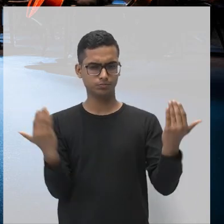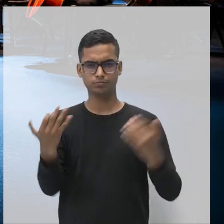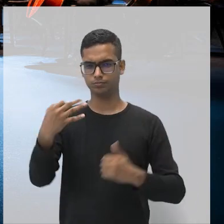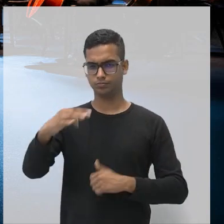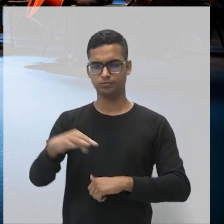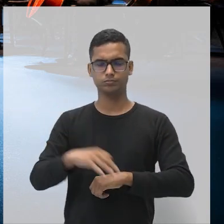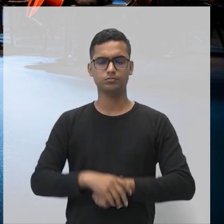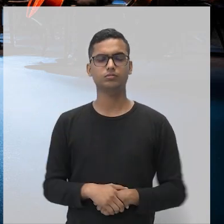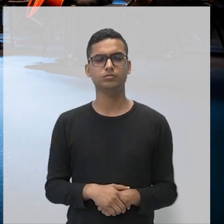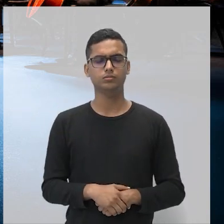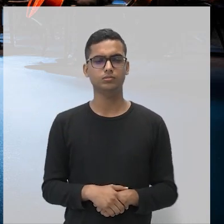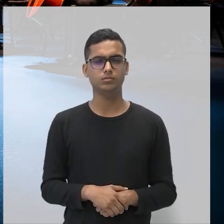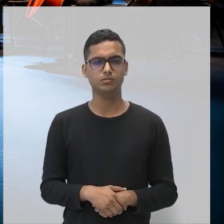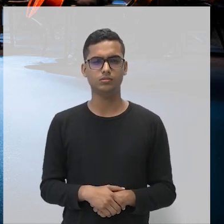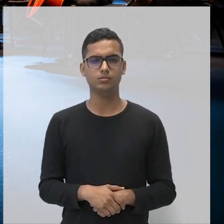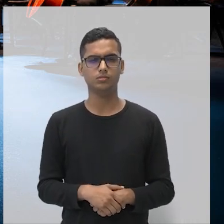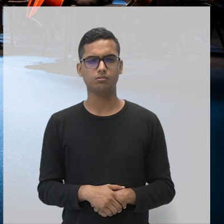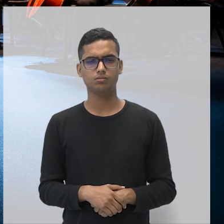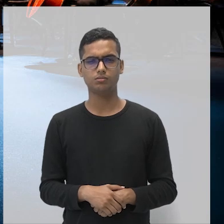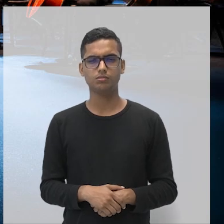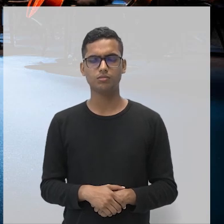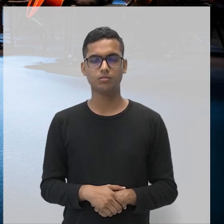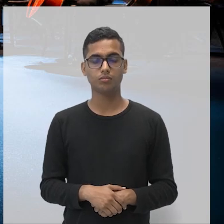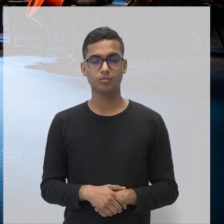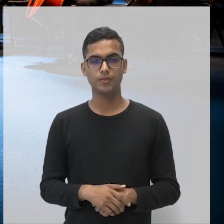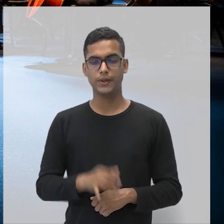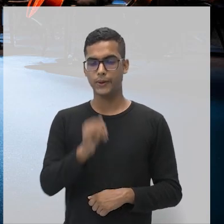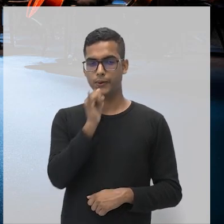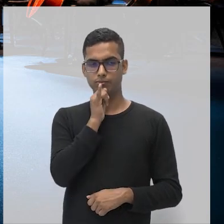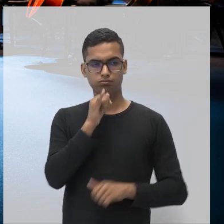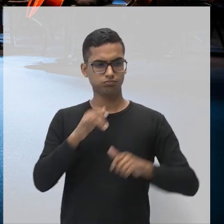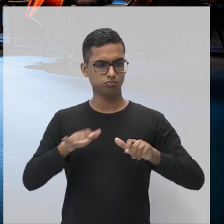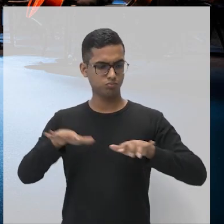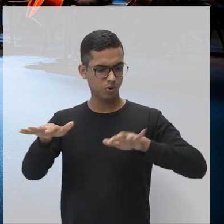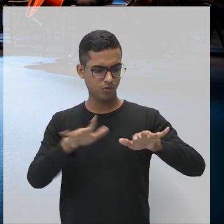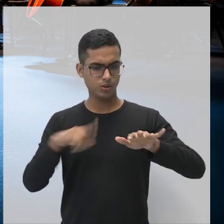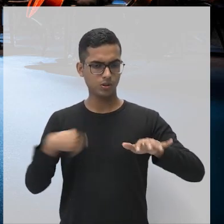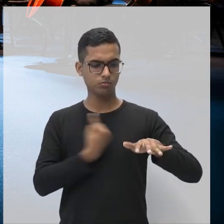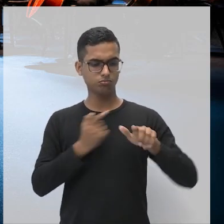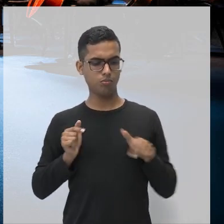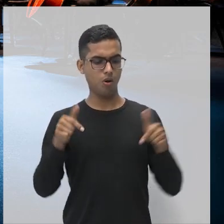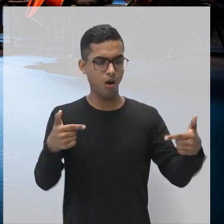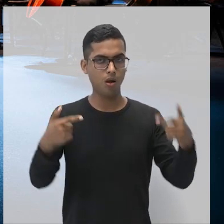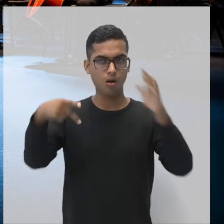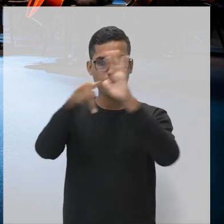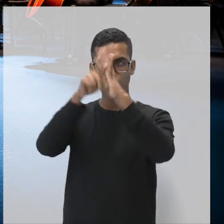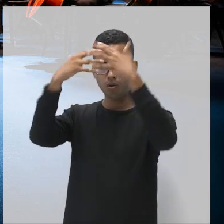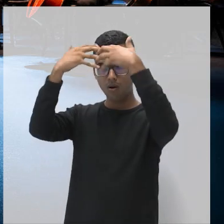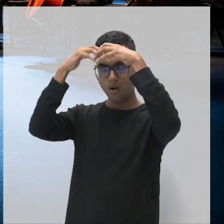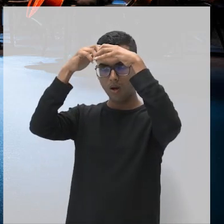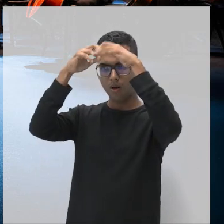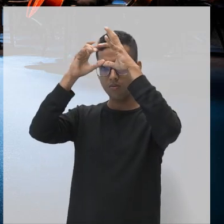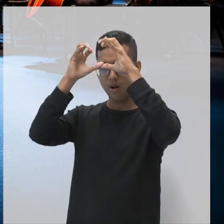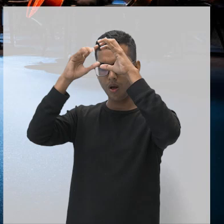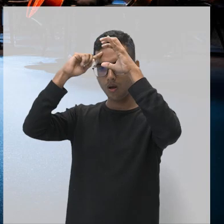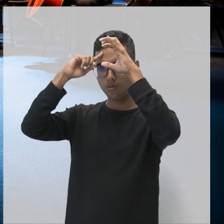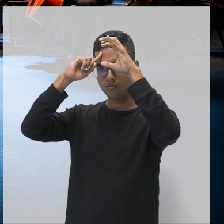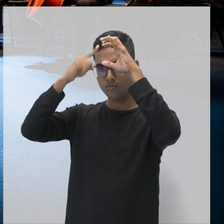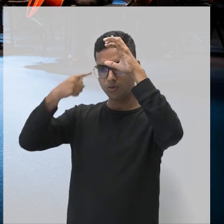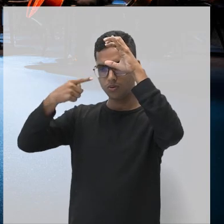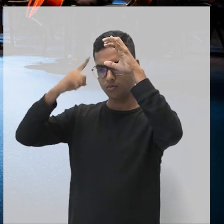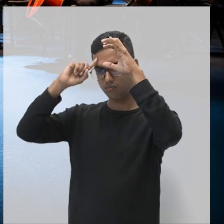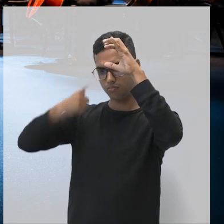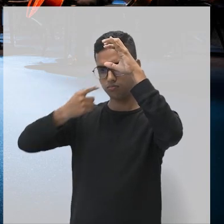relação. Quando desejamos realizar um movimento, o cérebro envia o impulso nervoso para a medula